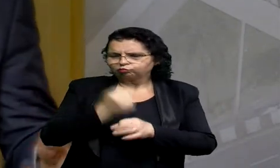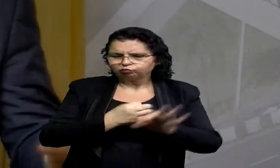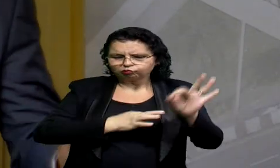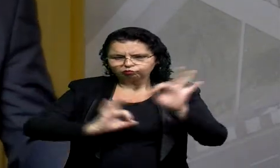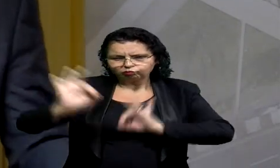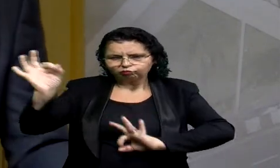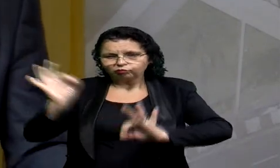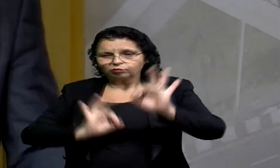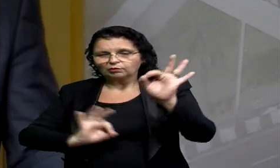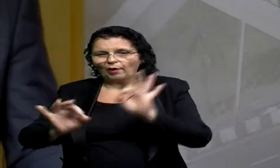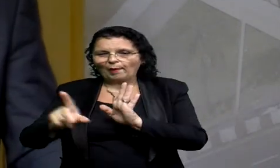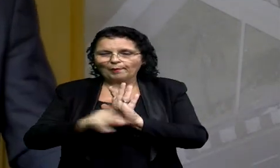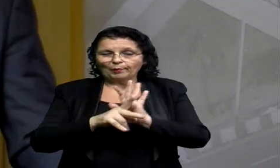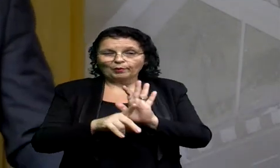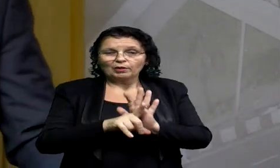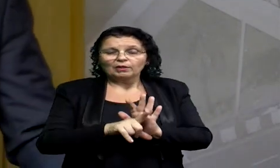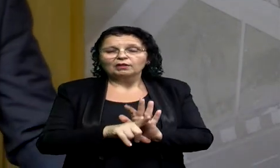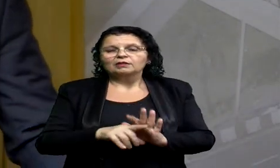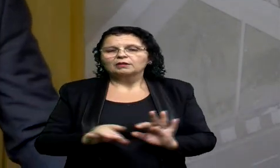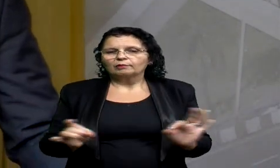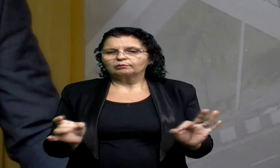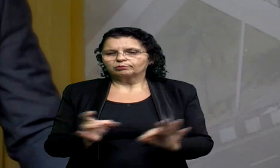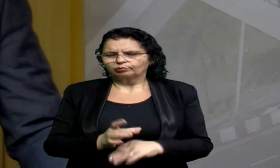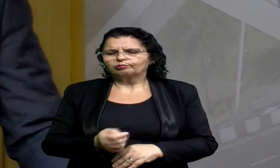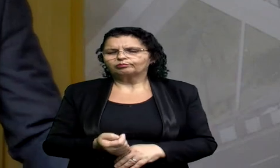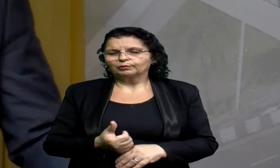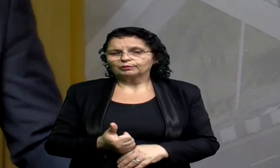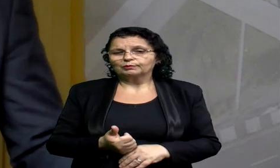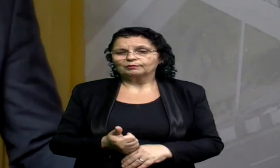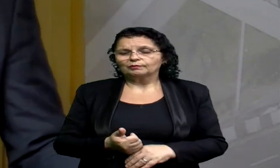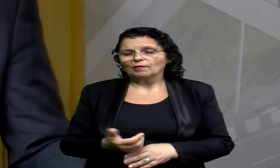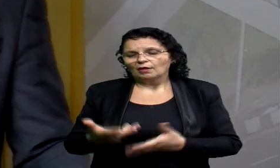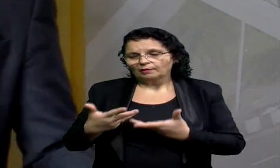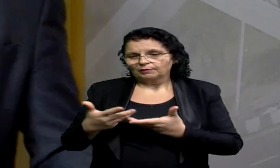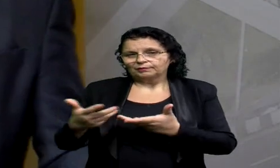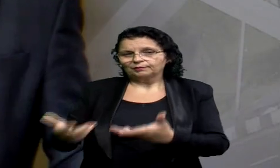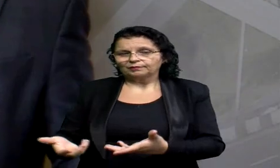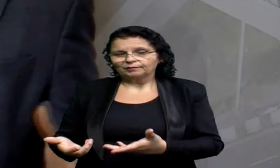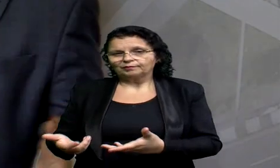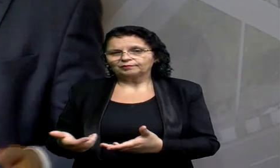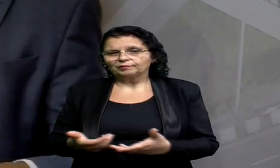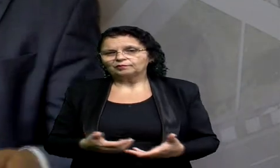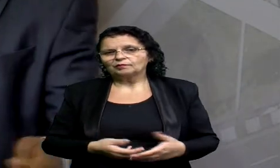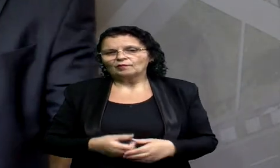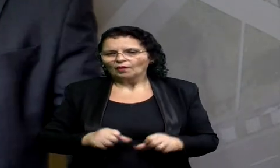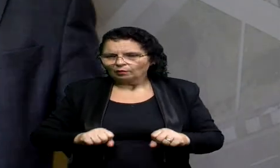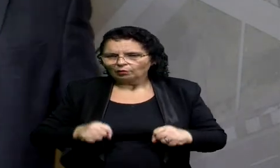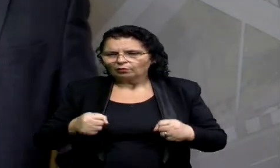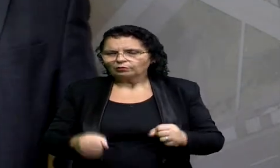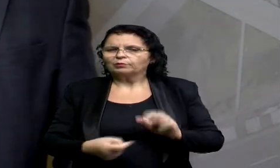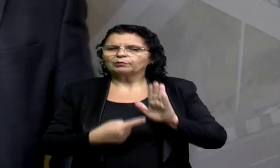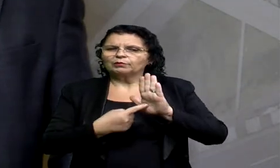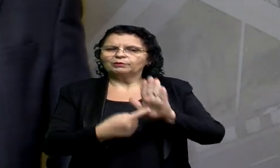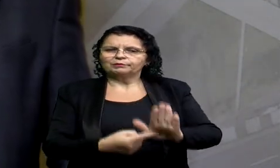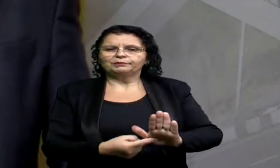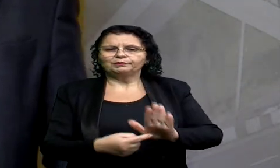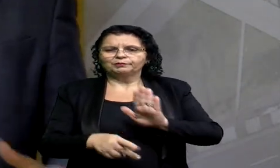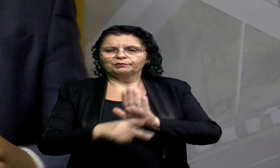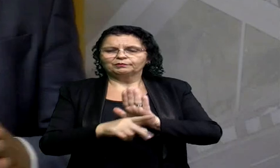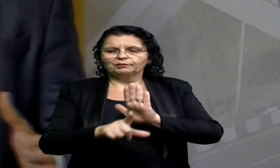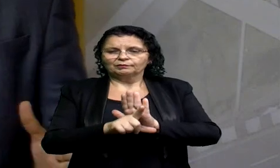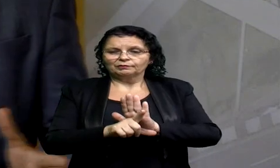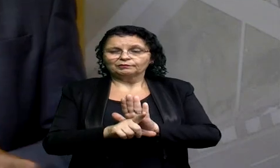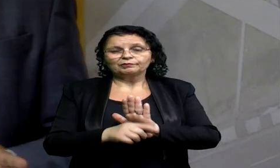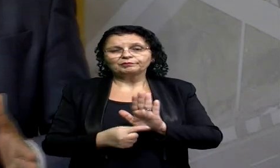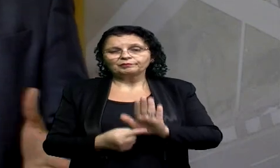oportunidade de ver o projeto lá na com o prefeito ele me convidou Vereador Josias pela sua luta eu quero mostrar aqui o projeto tive a